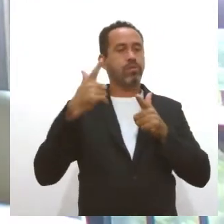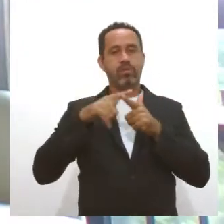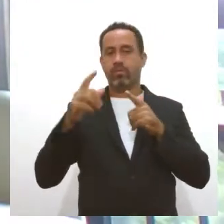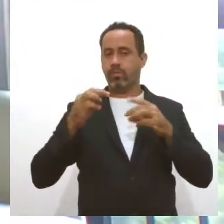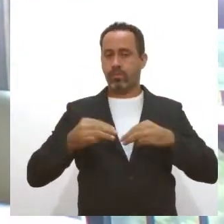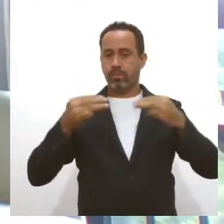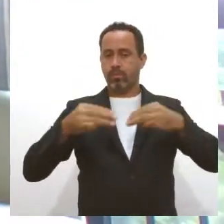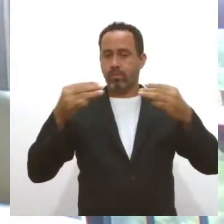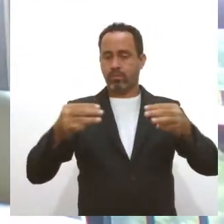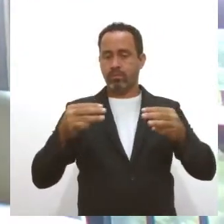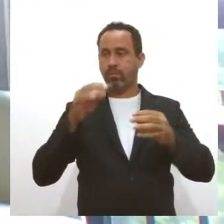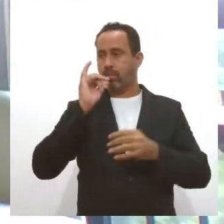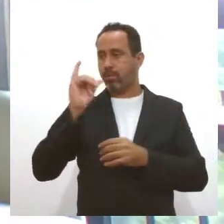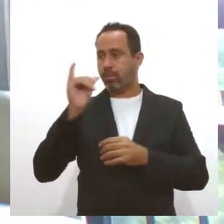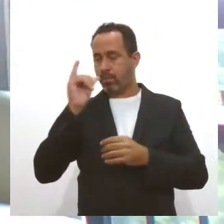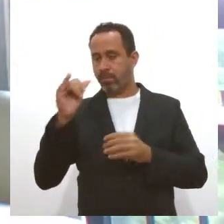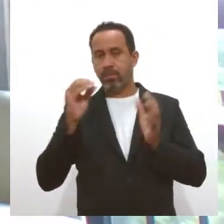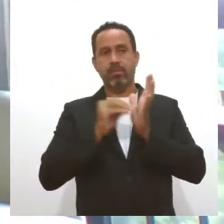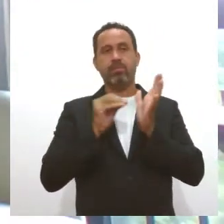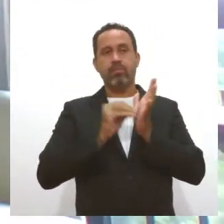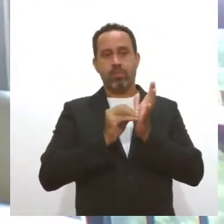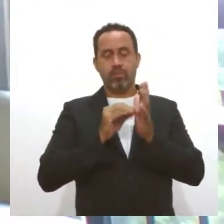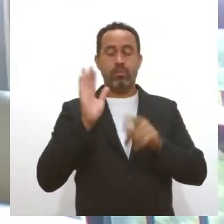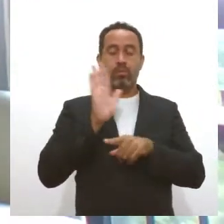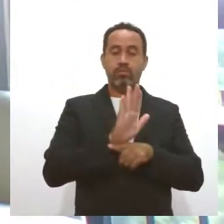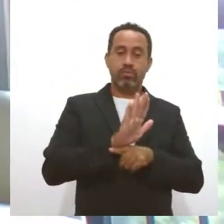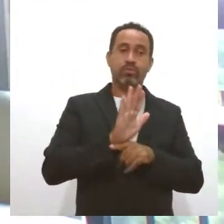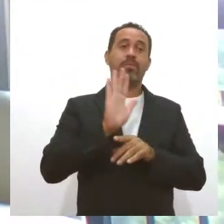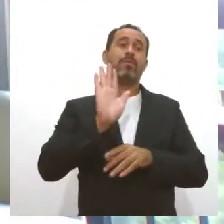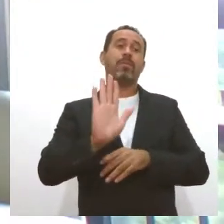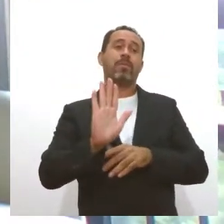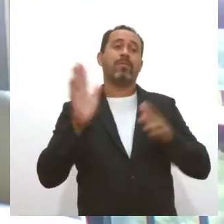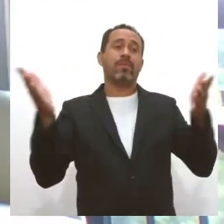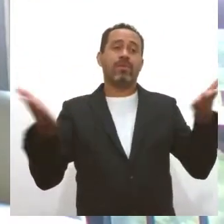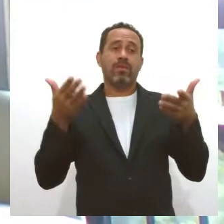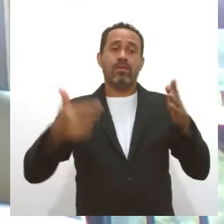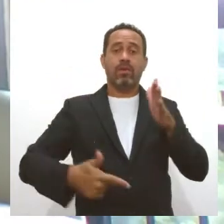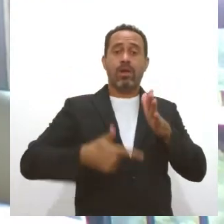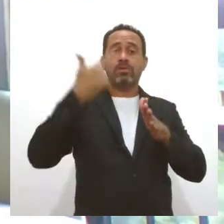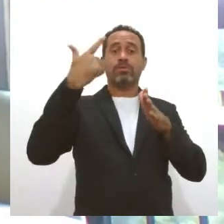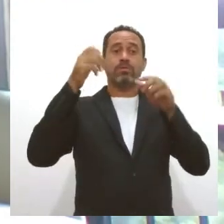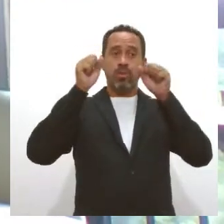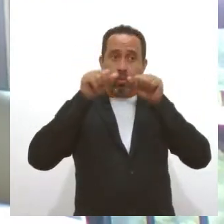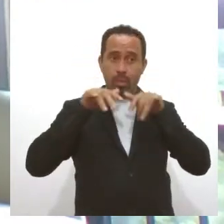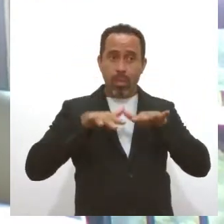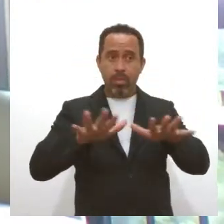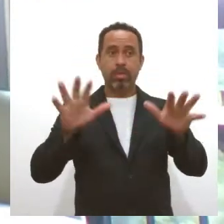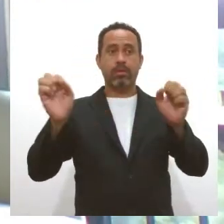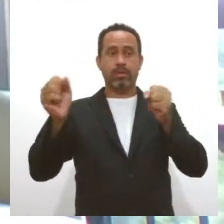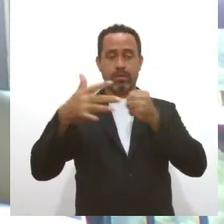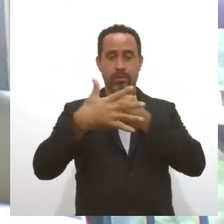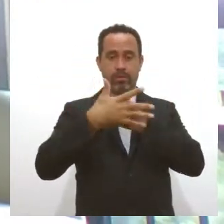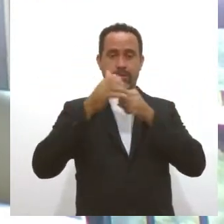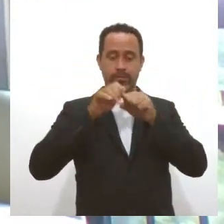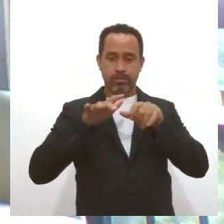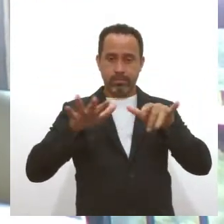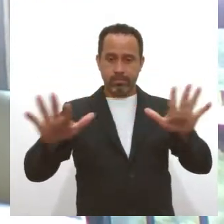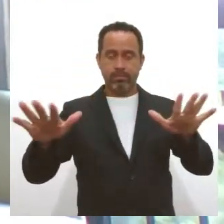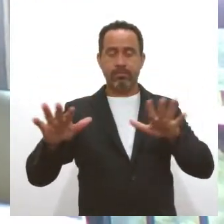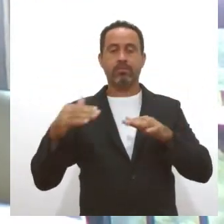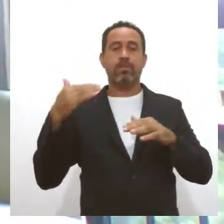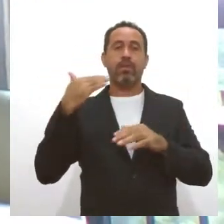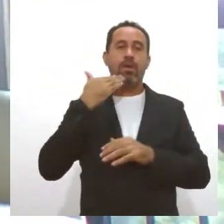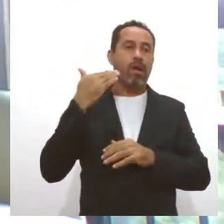Público de desassistência. Lamentavelmente, agora na segunda onda, o que aconteceu? Houve uma desmobilização também de